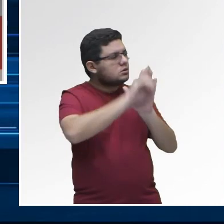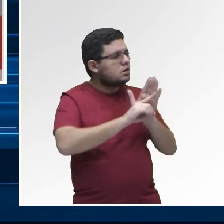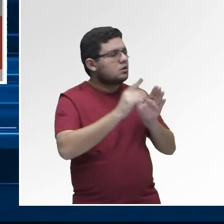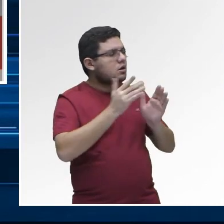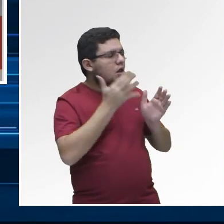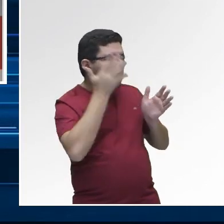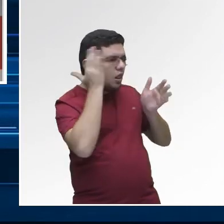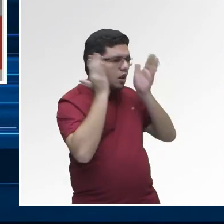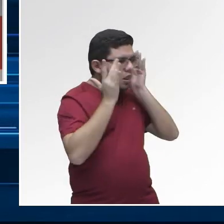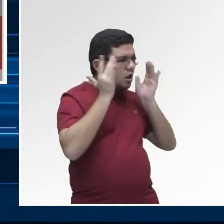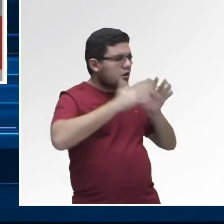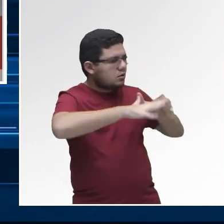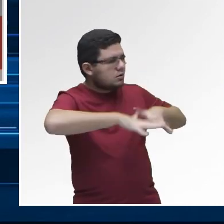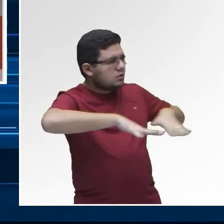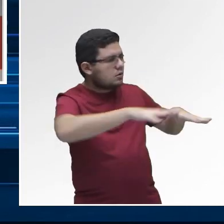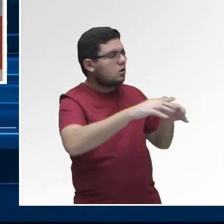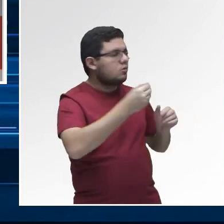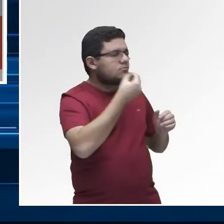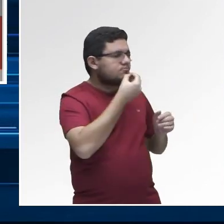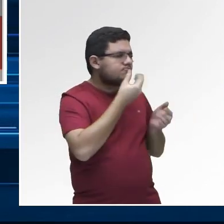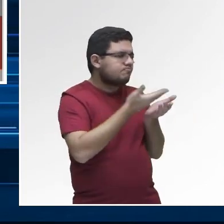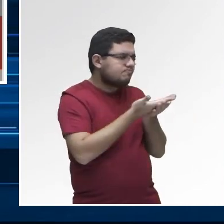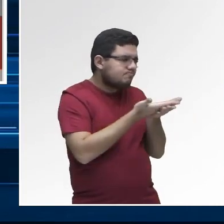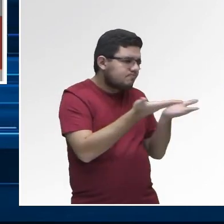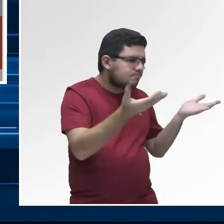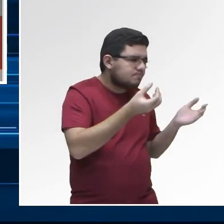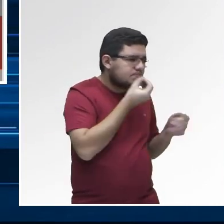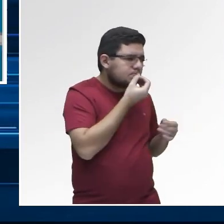terras como benefício.